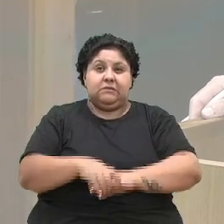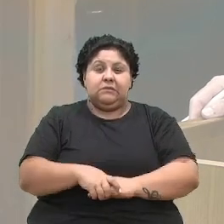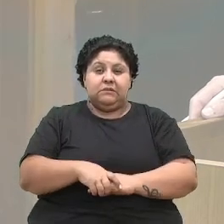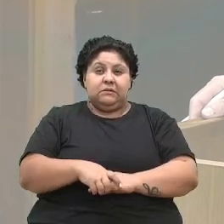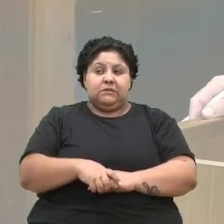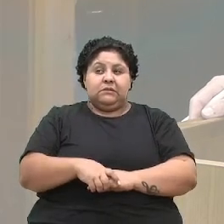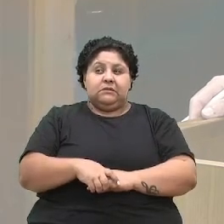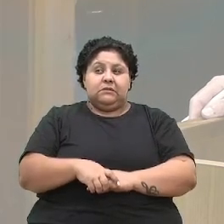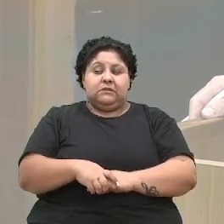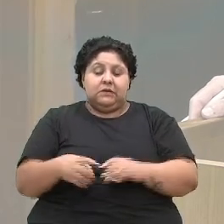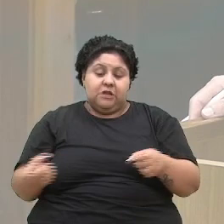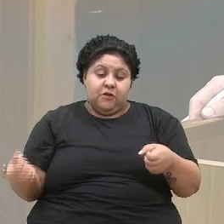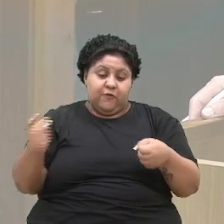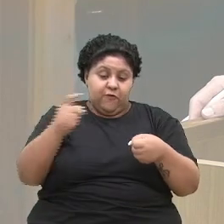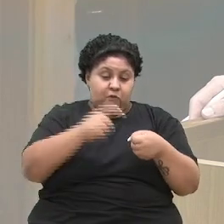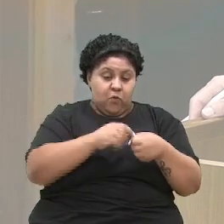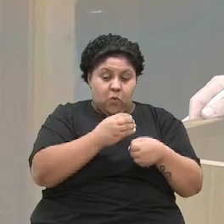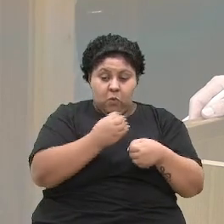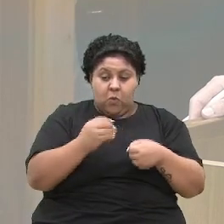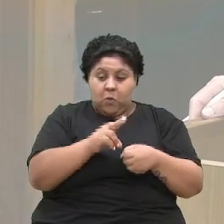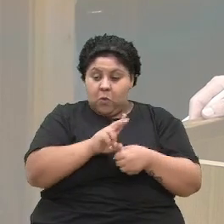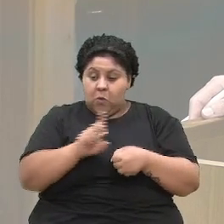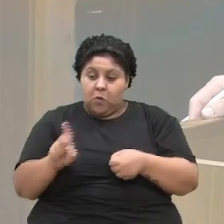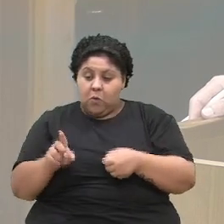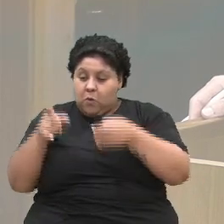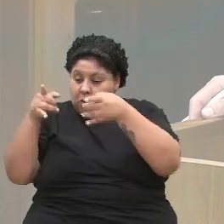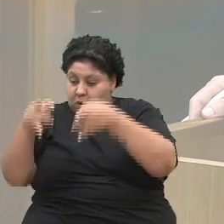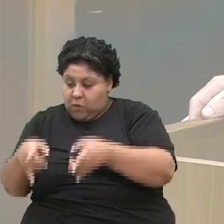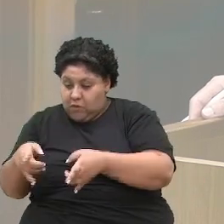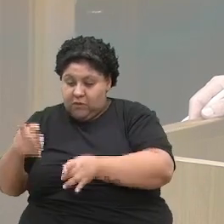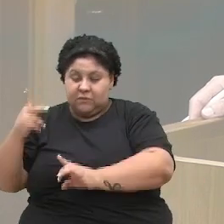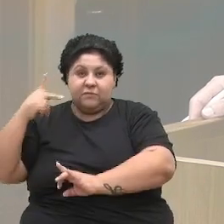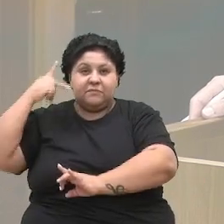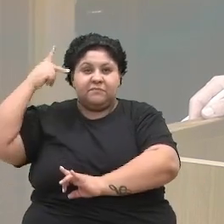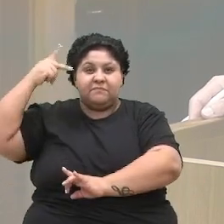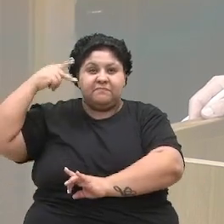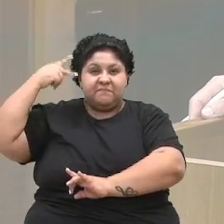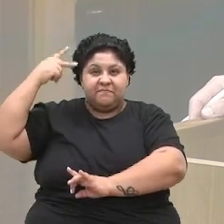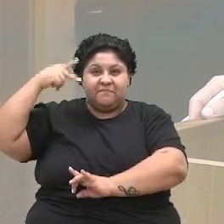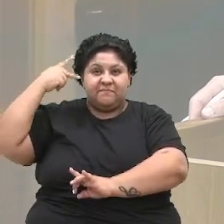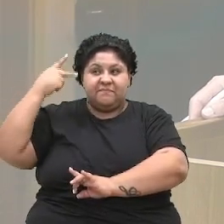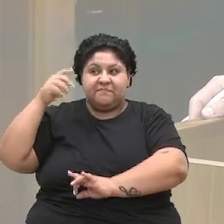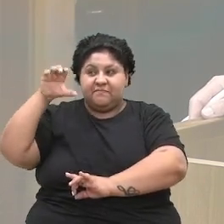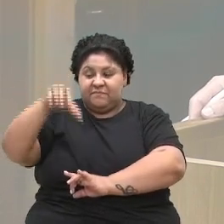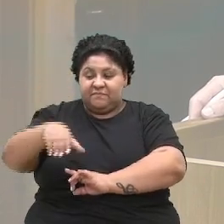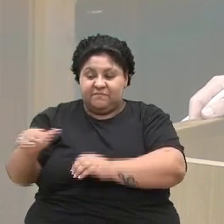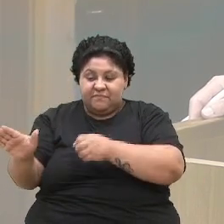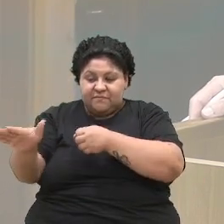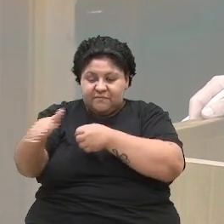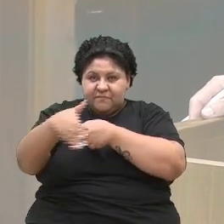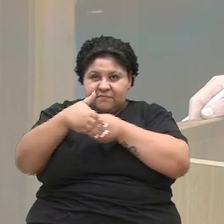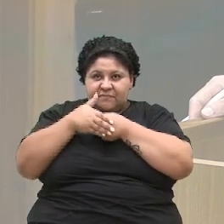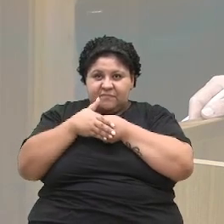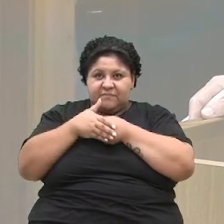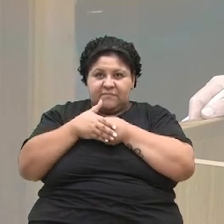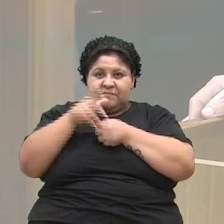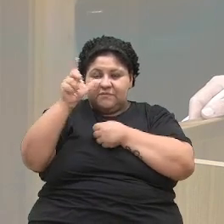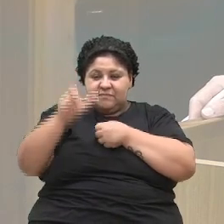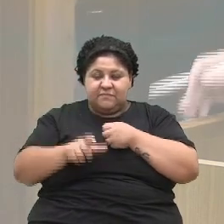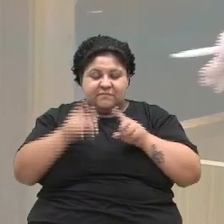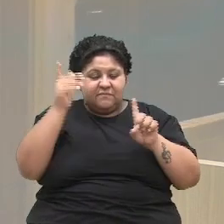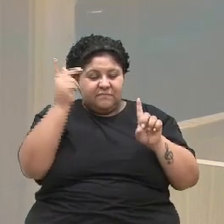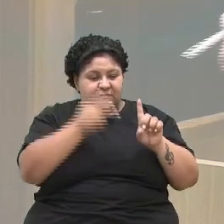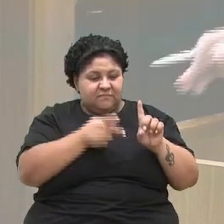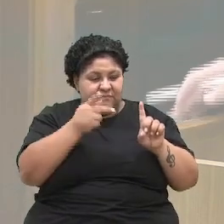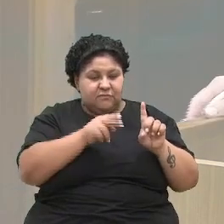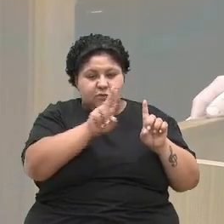egressos ou não de internações psiquiátricas, unidade de acolhimento adulto para pessoas em vulnerabilidade decorrente ao uso